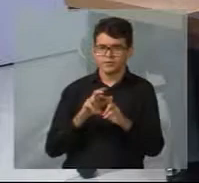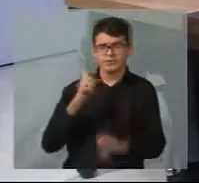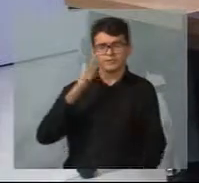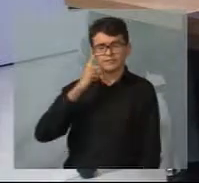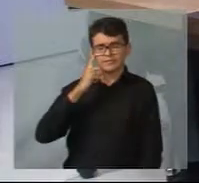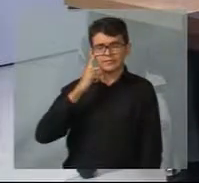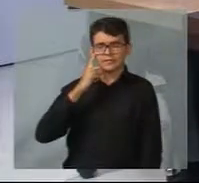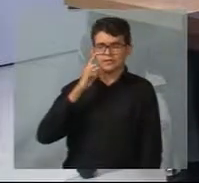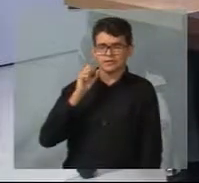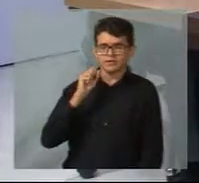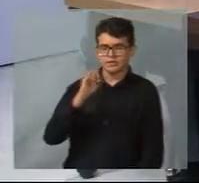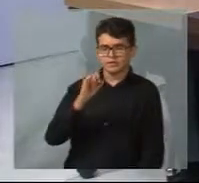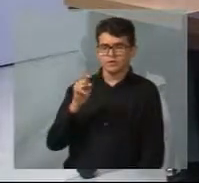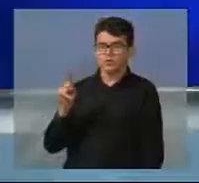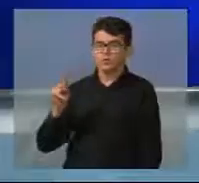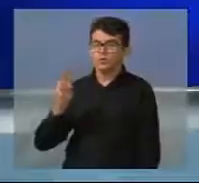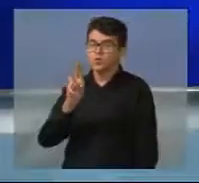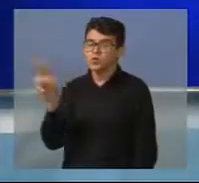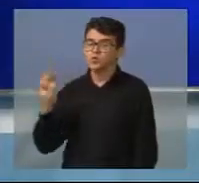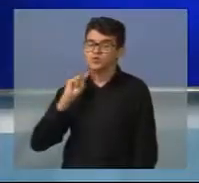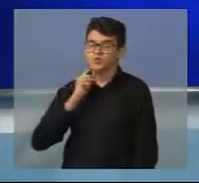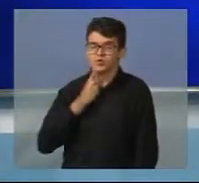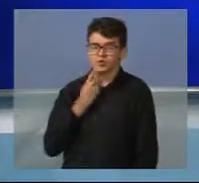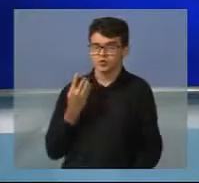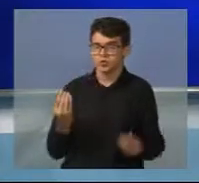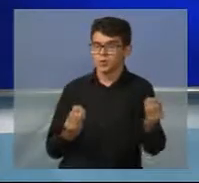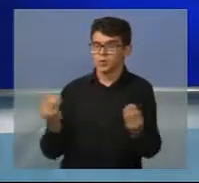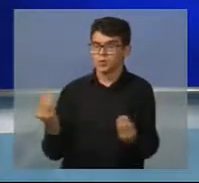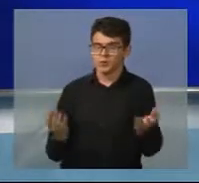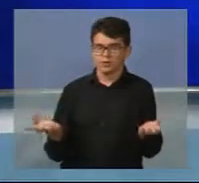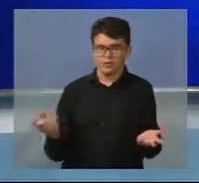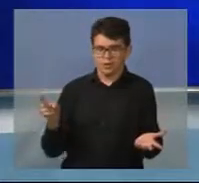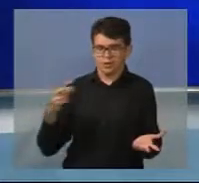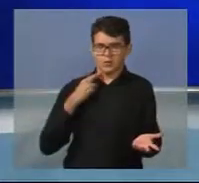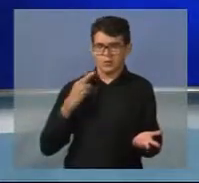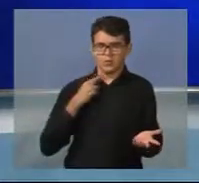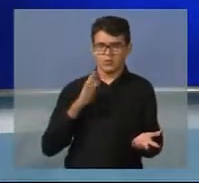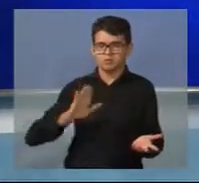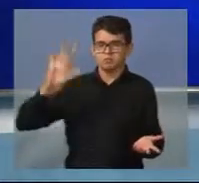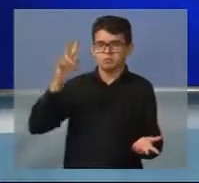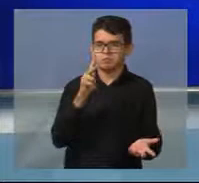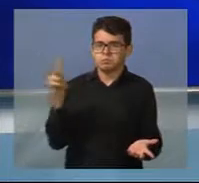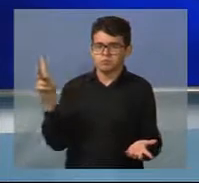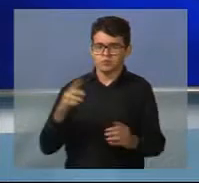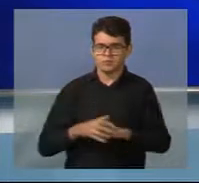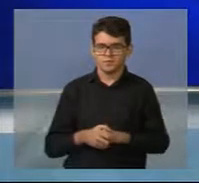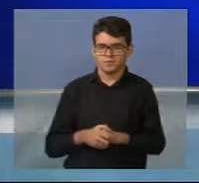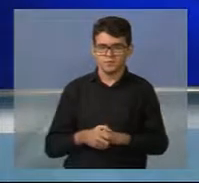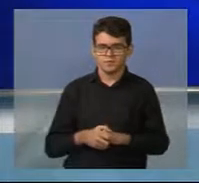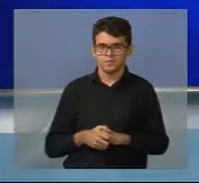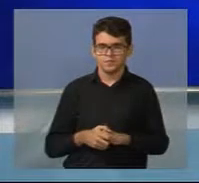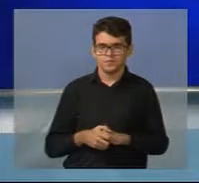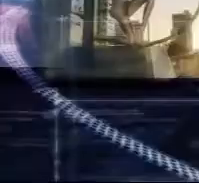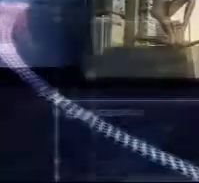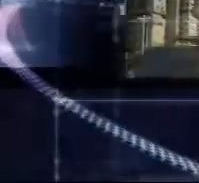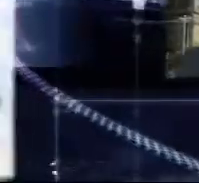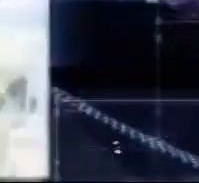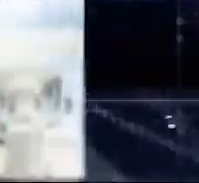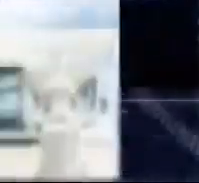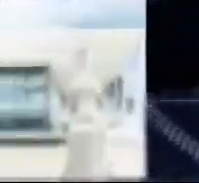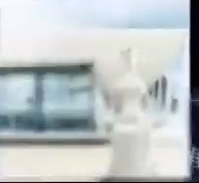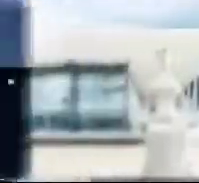limpa. E estando na lei da ficha limpa, ele não pode ser candidato legalmente. Um instante só, a gente volta.